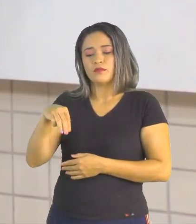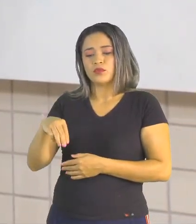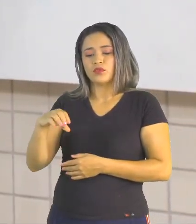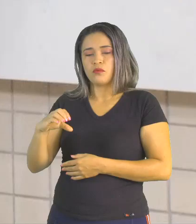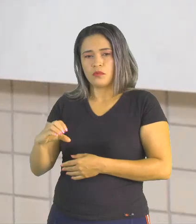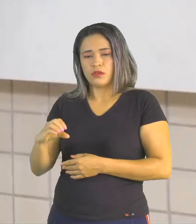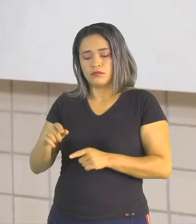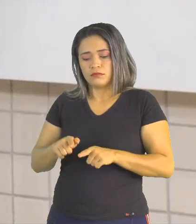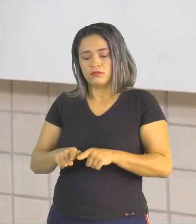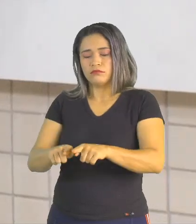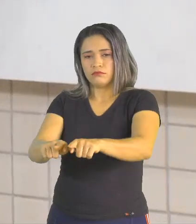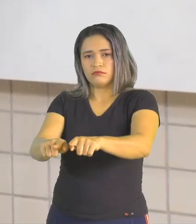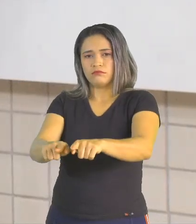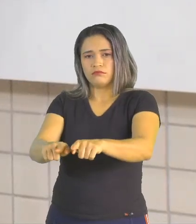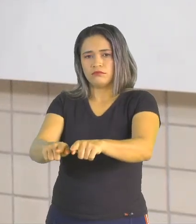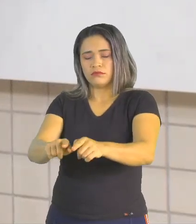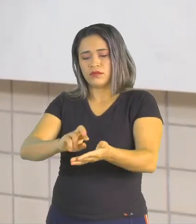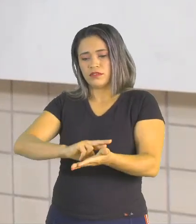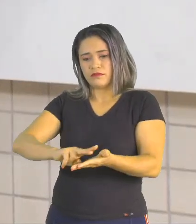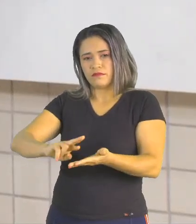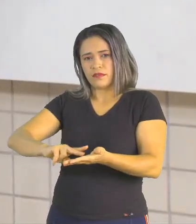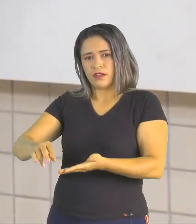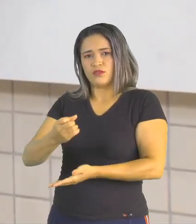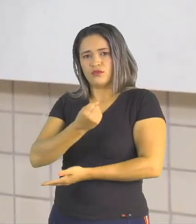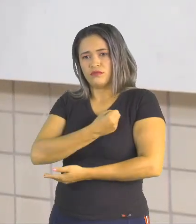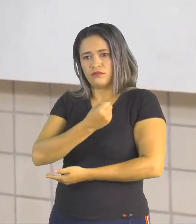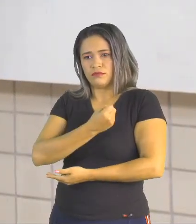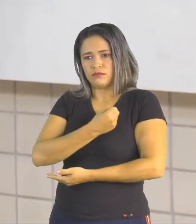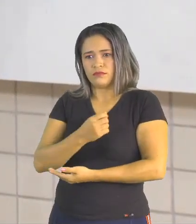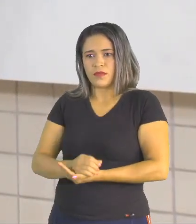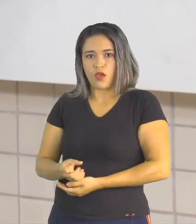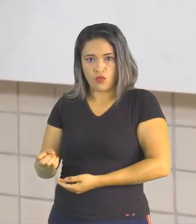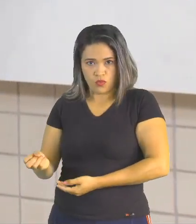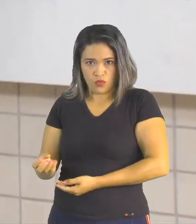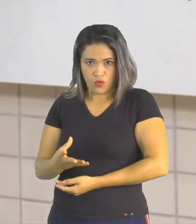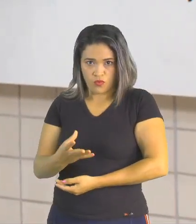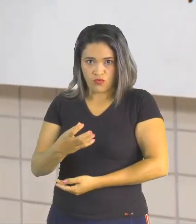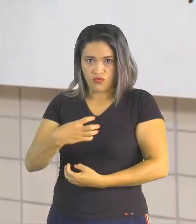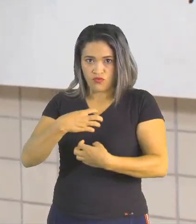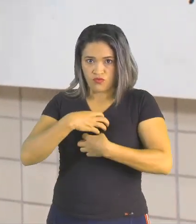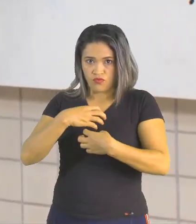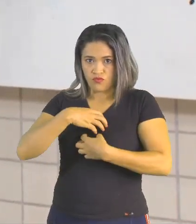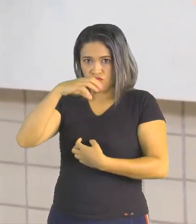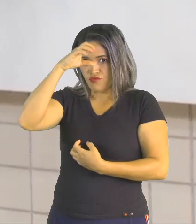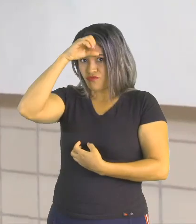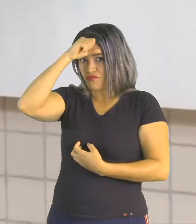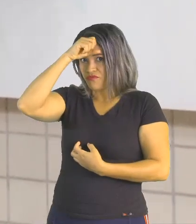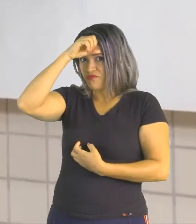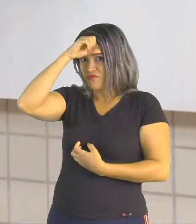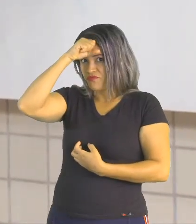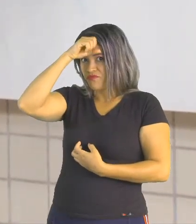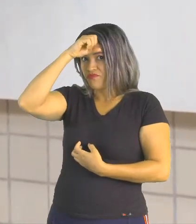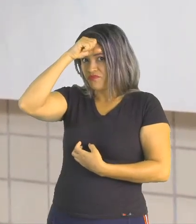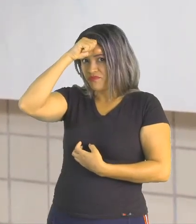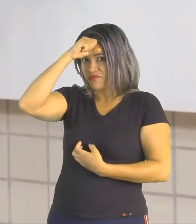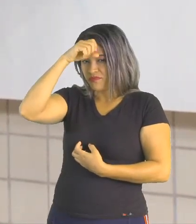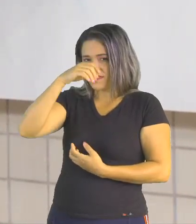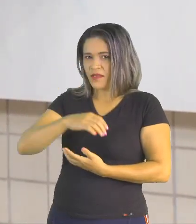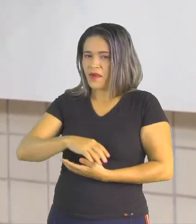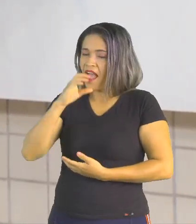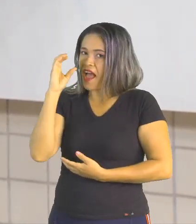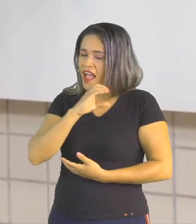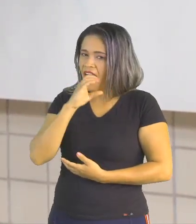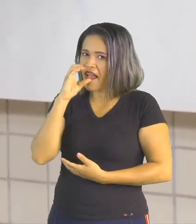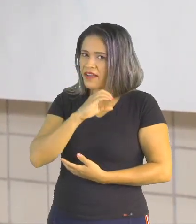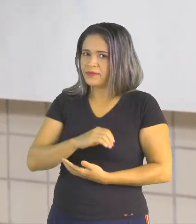comum simultâneo, quer dizer, de vários números. É uma nova forma de aprender, uma nova forma de ser mais